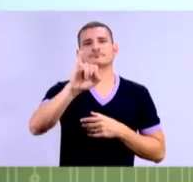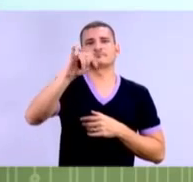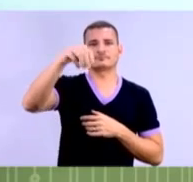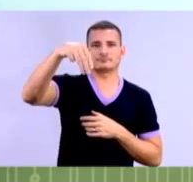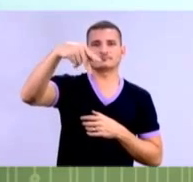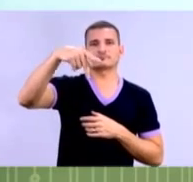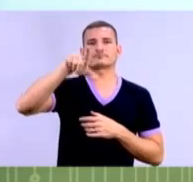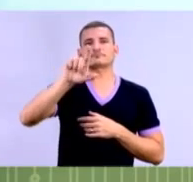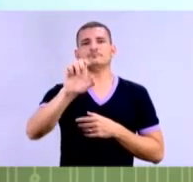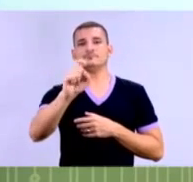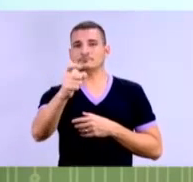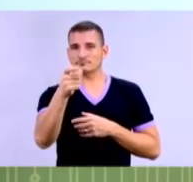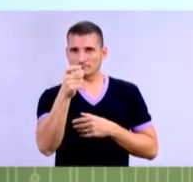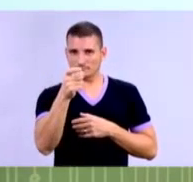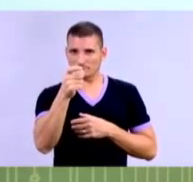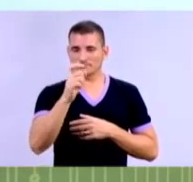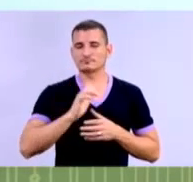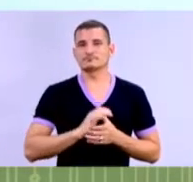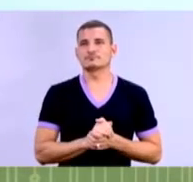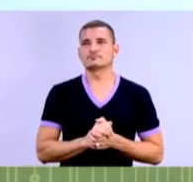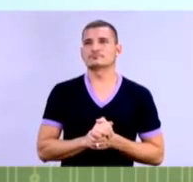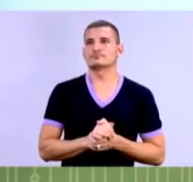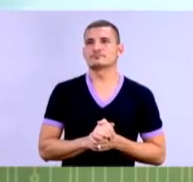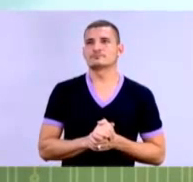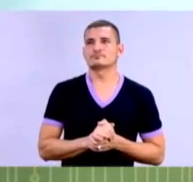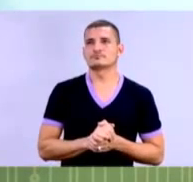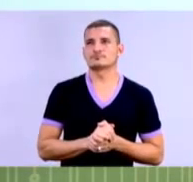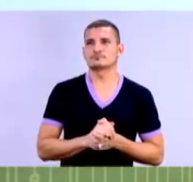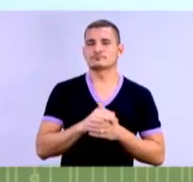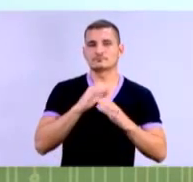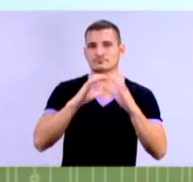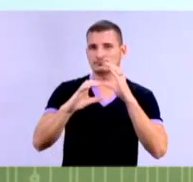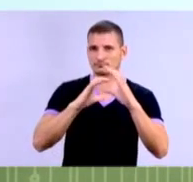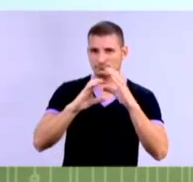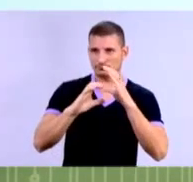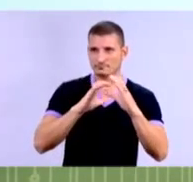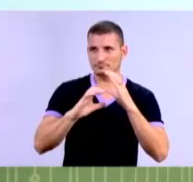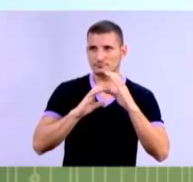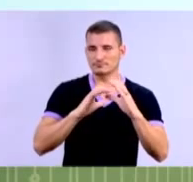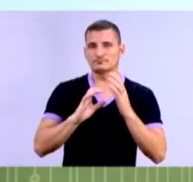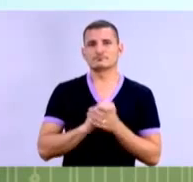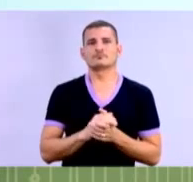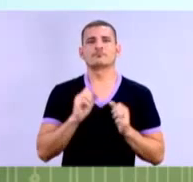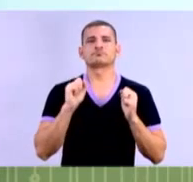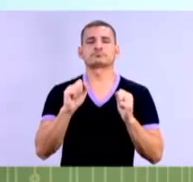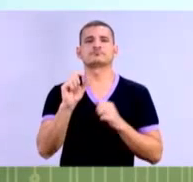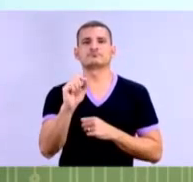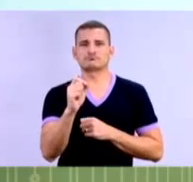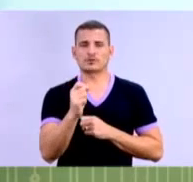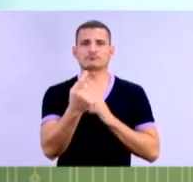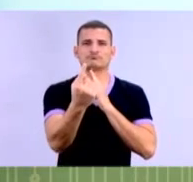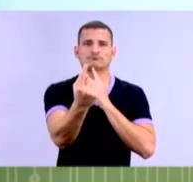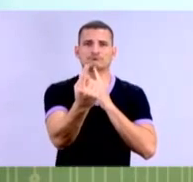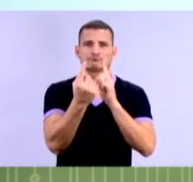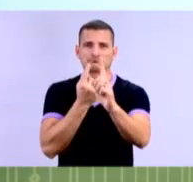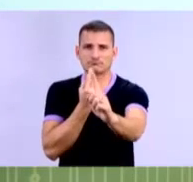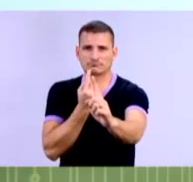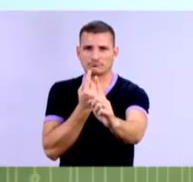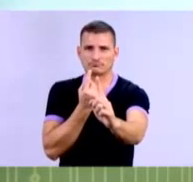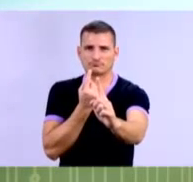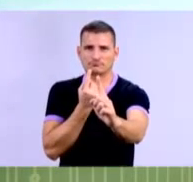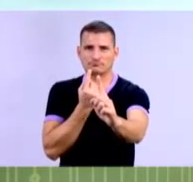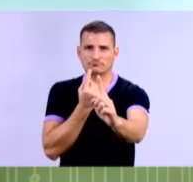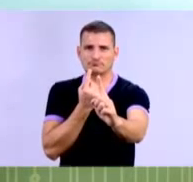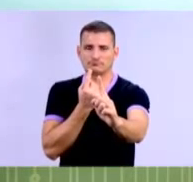ok? A comunicação, quando ela é bidirecional, que ela pode ir para vocês e vocês podem falar